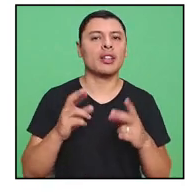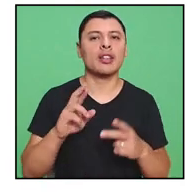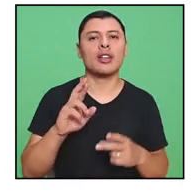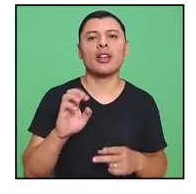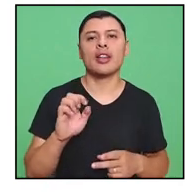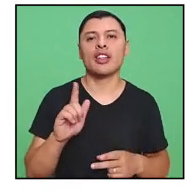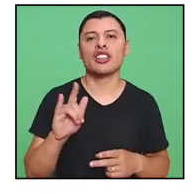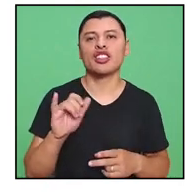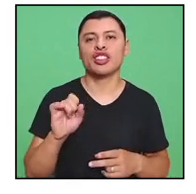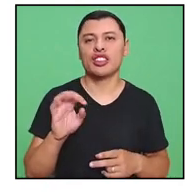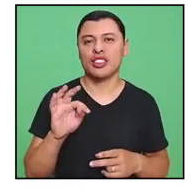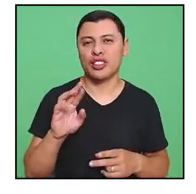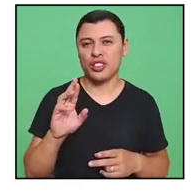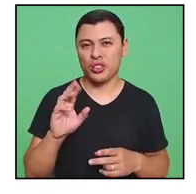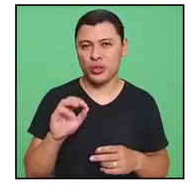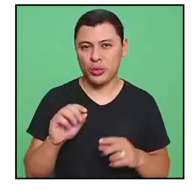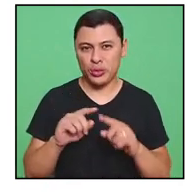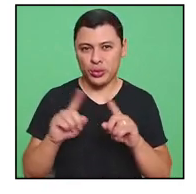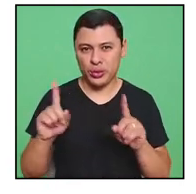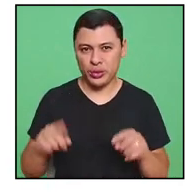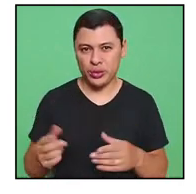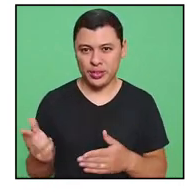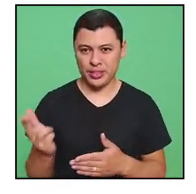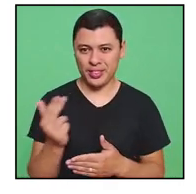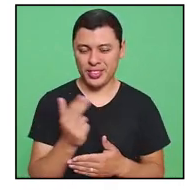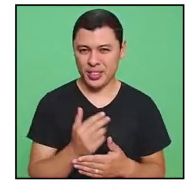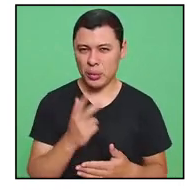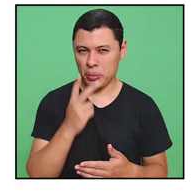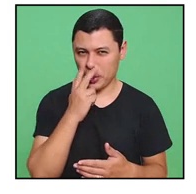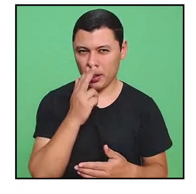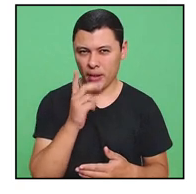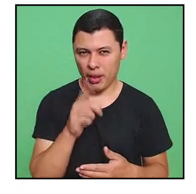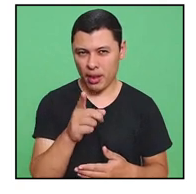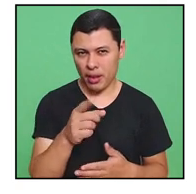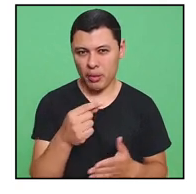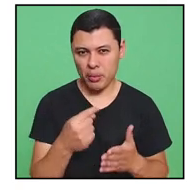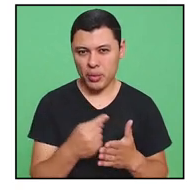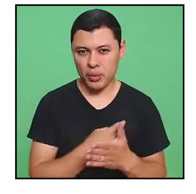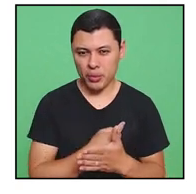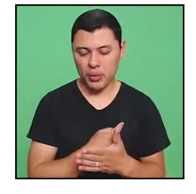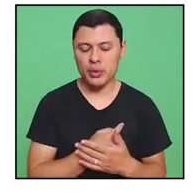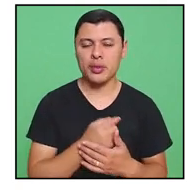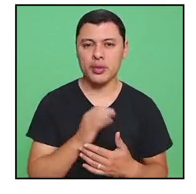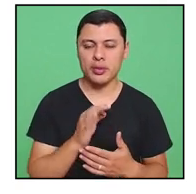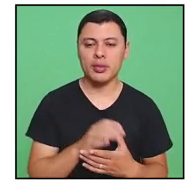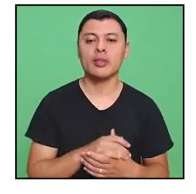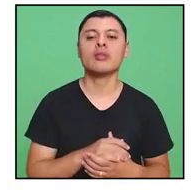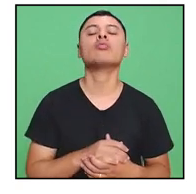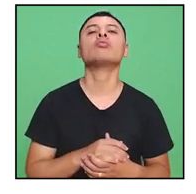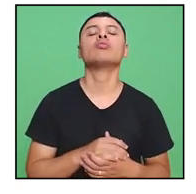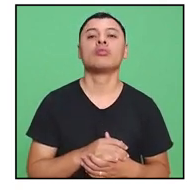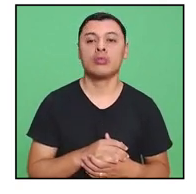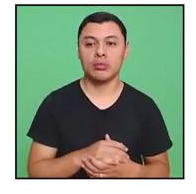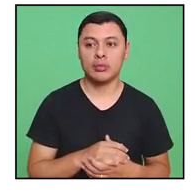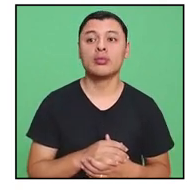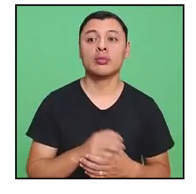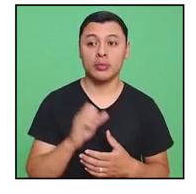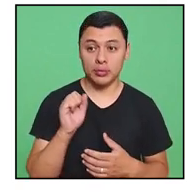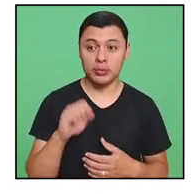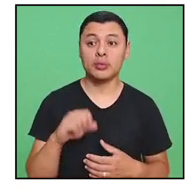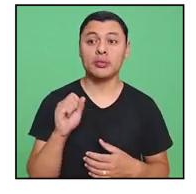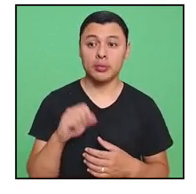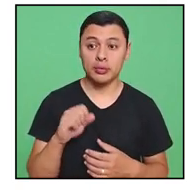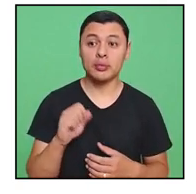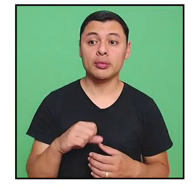pintura, talvez, acho que é. Imagino que seja isso que você está perguntando. Sim, tem rolado também, assim,